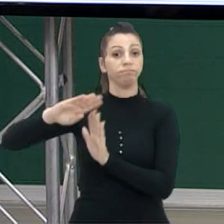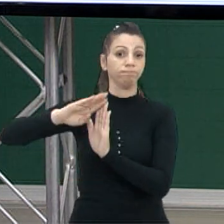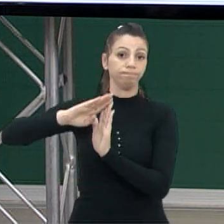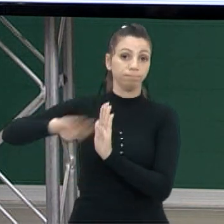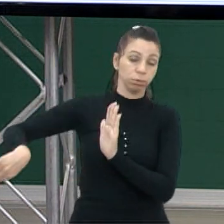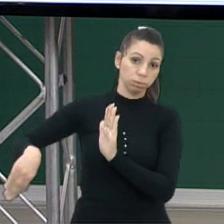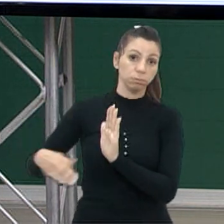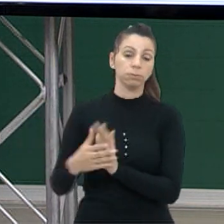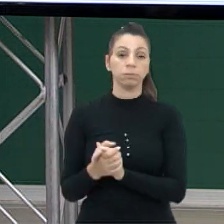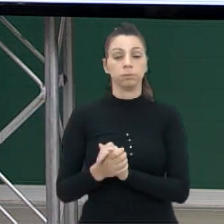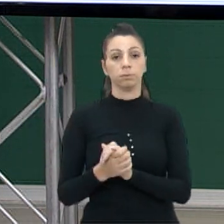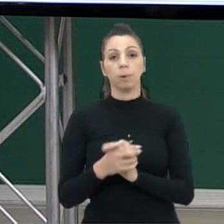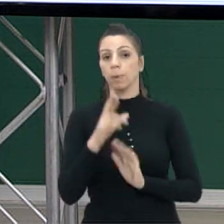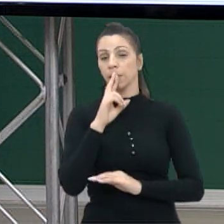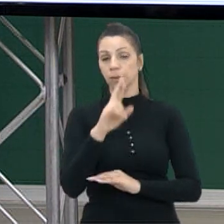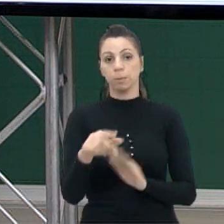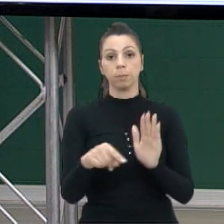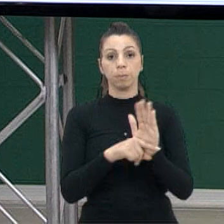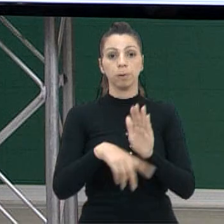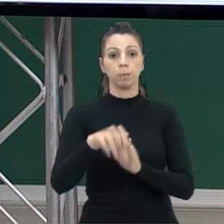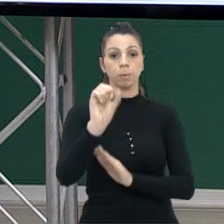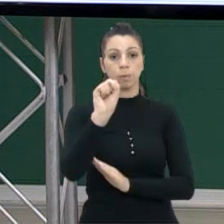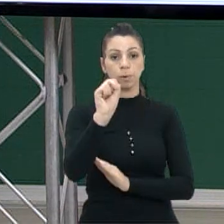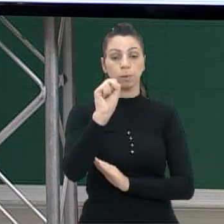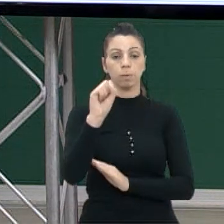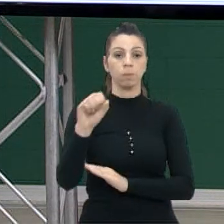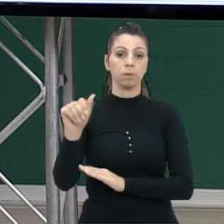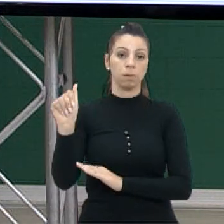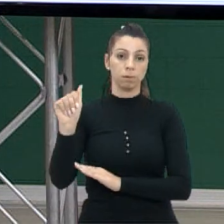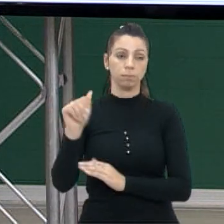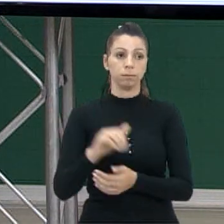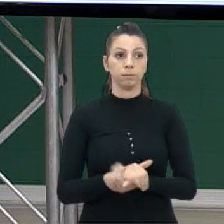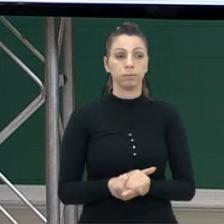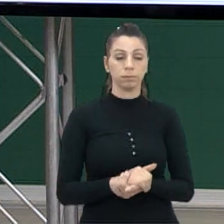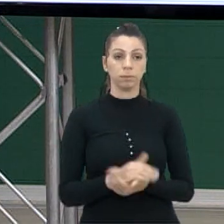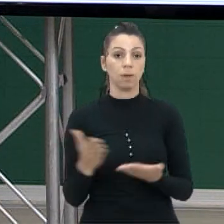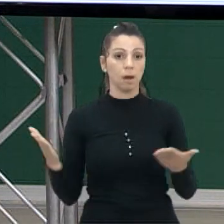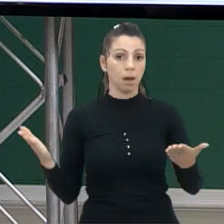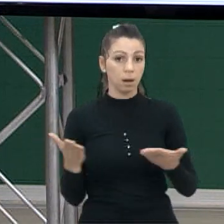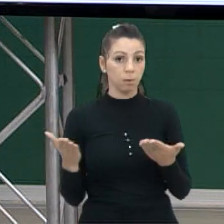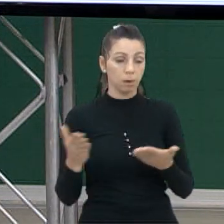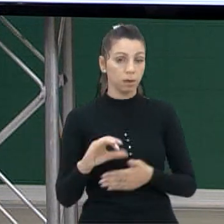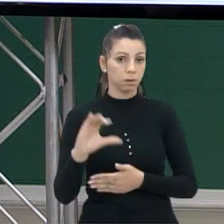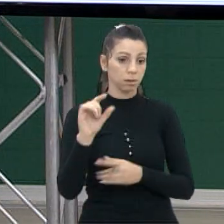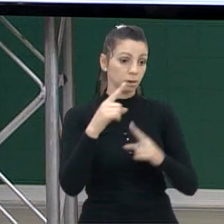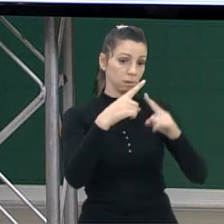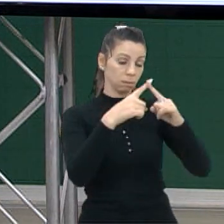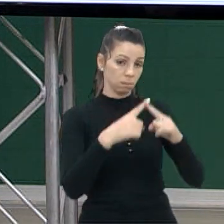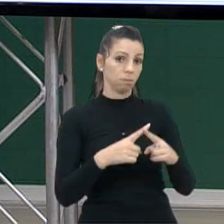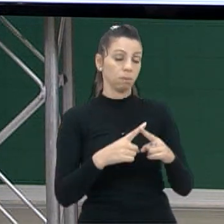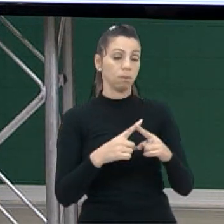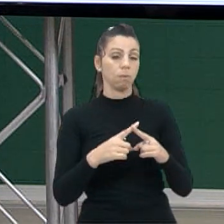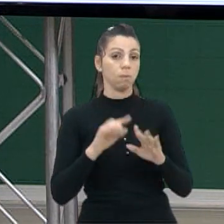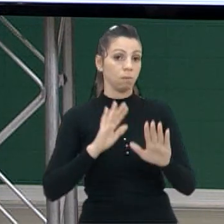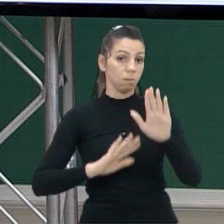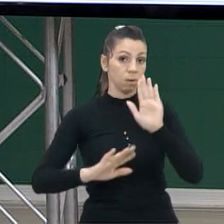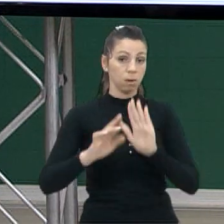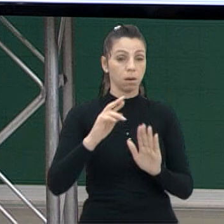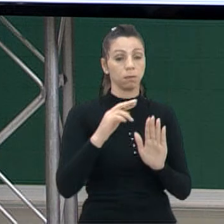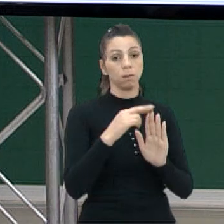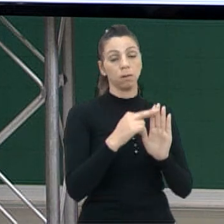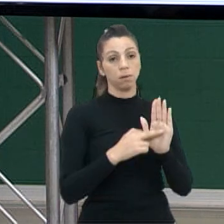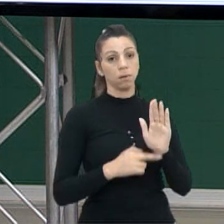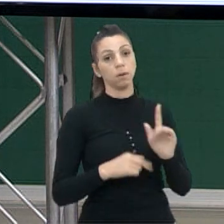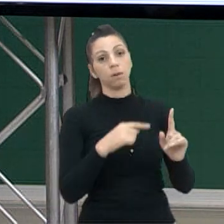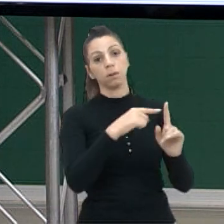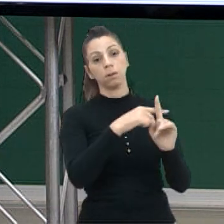menos 8a. E a letra C? Agora é uma multiplicação. Cuidado com a regra de sinal. Menos com